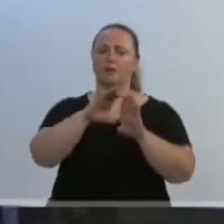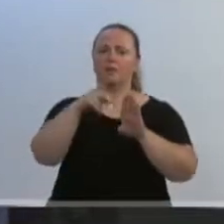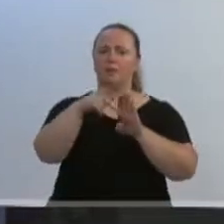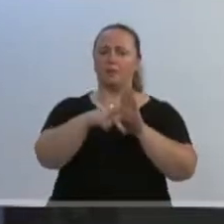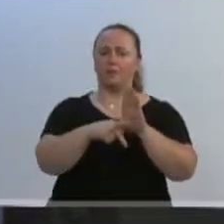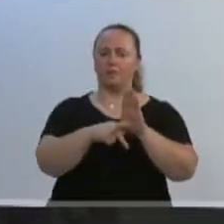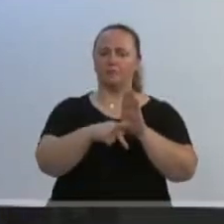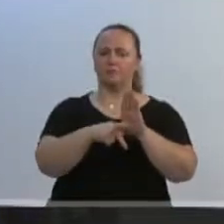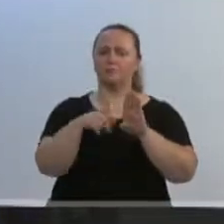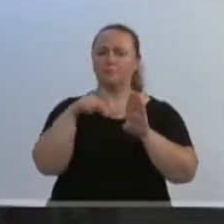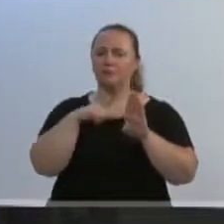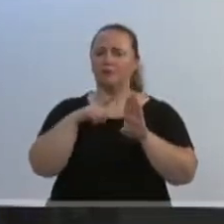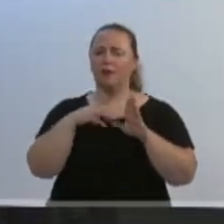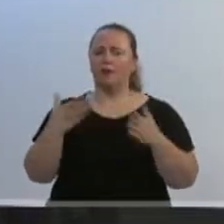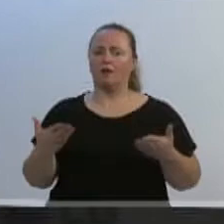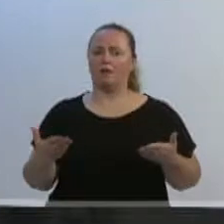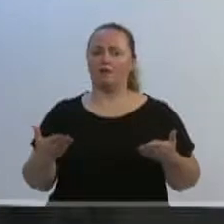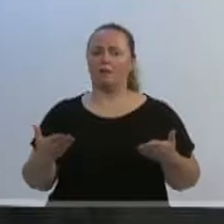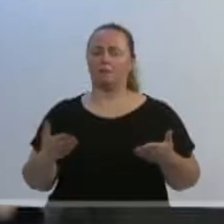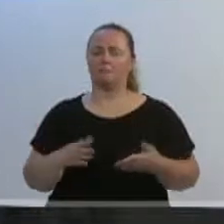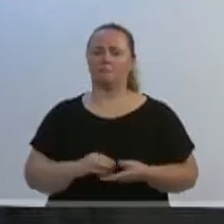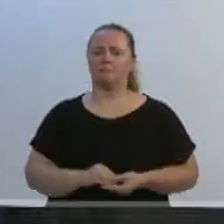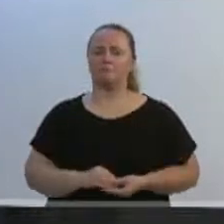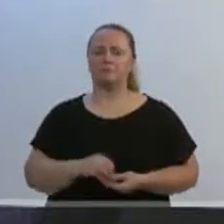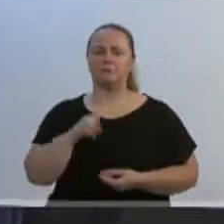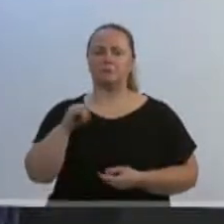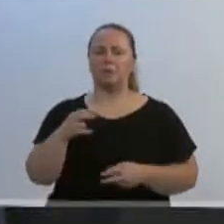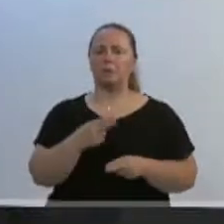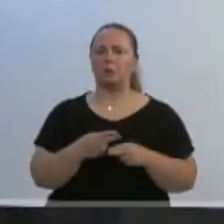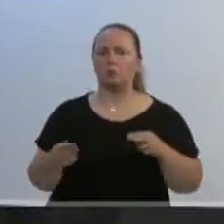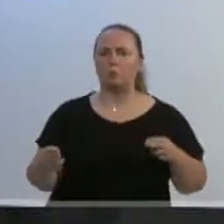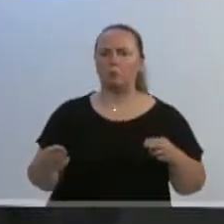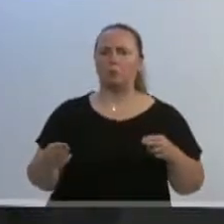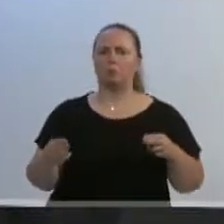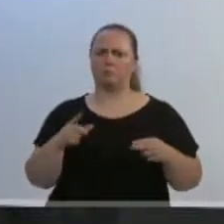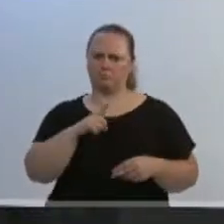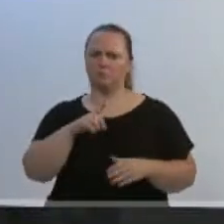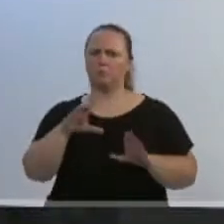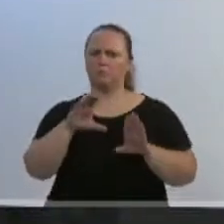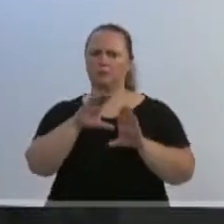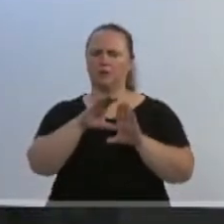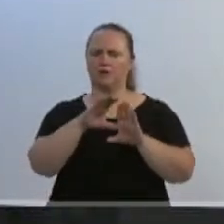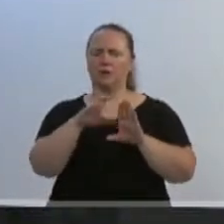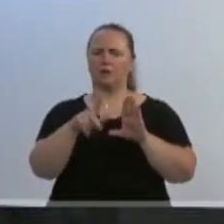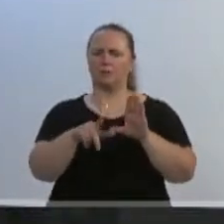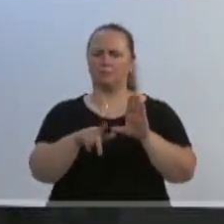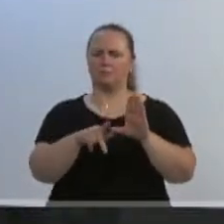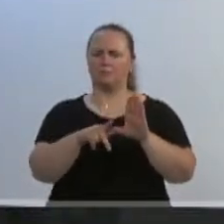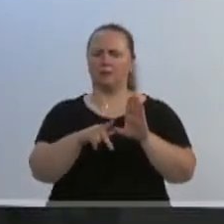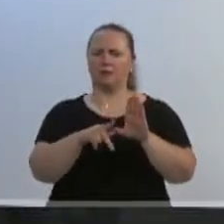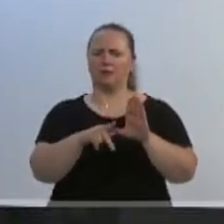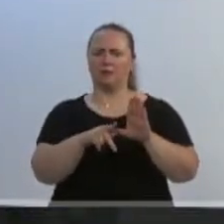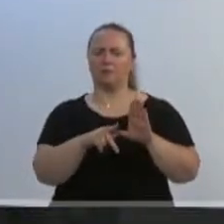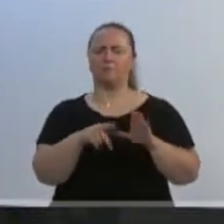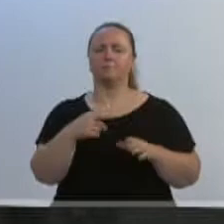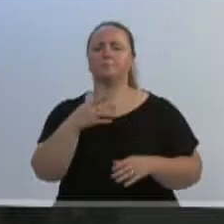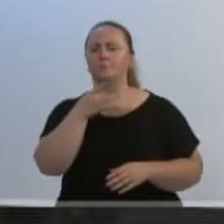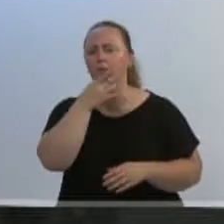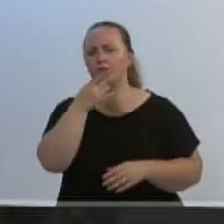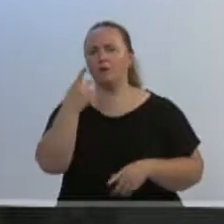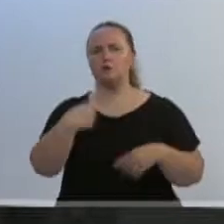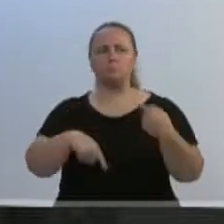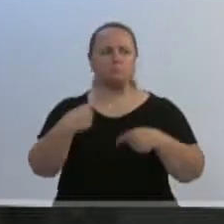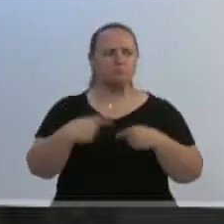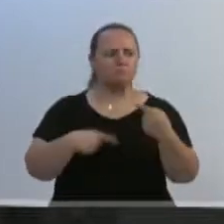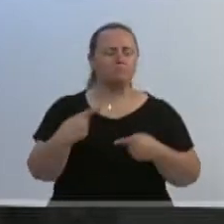lei contra andar nu ou algo parecido, tem a lei do Código Penal. Então eu acho que o debate é válido,